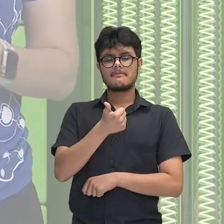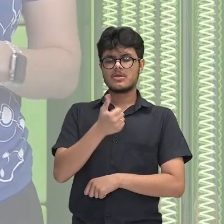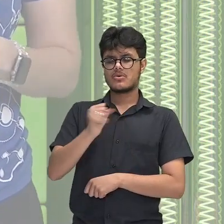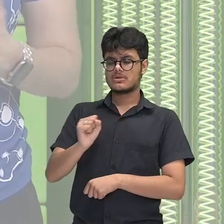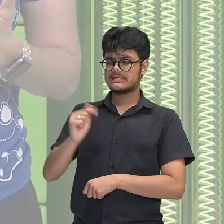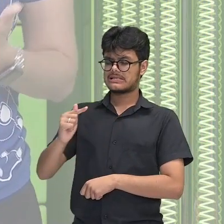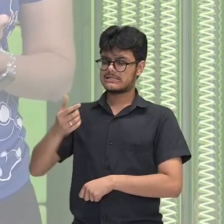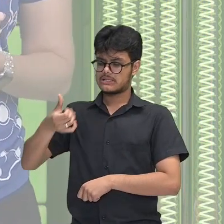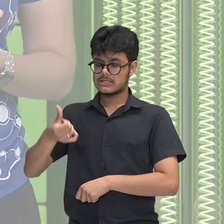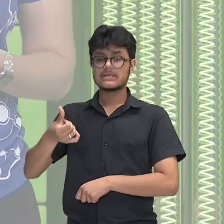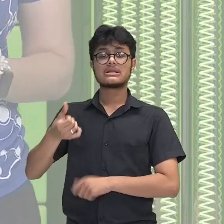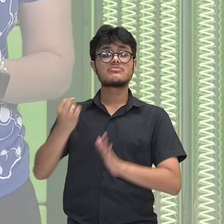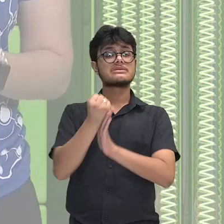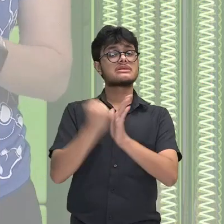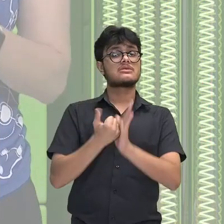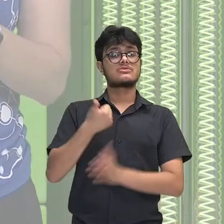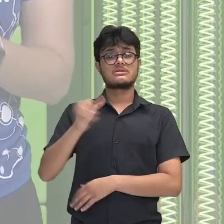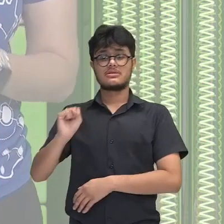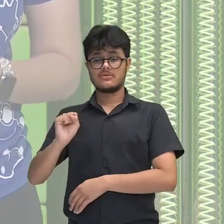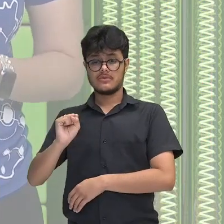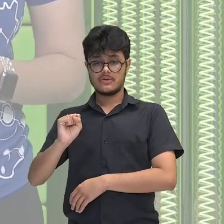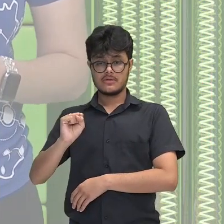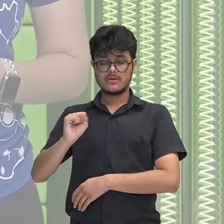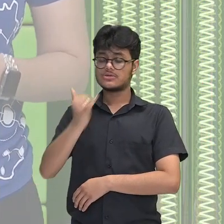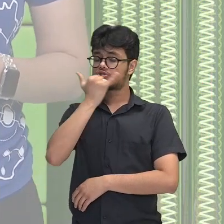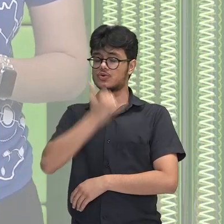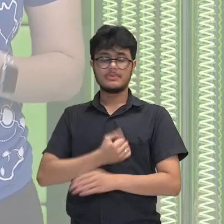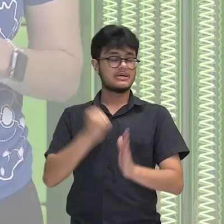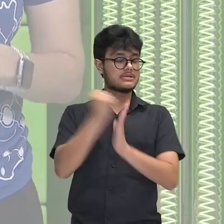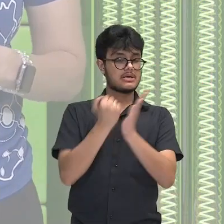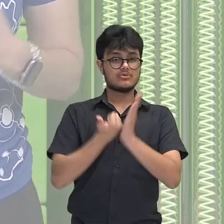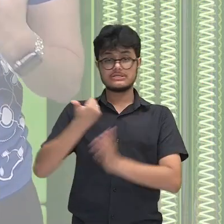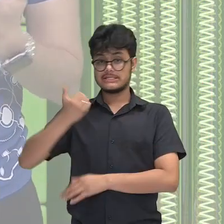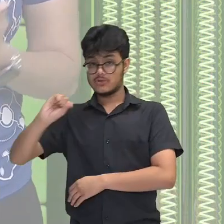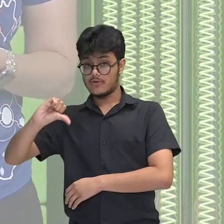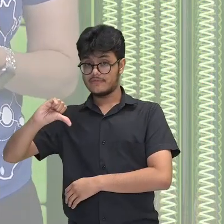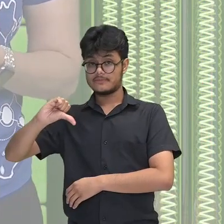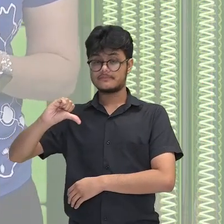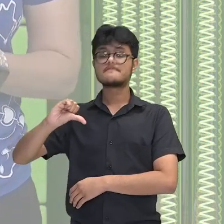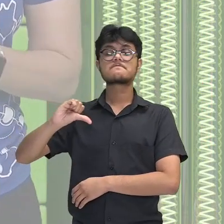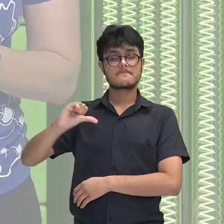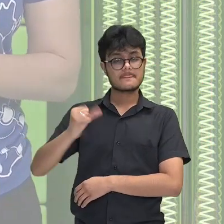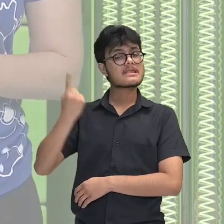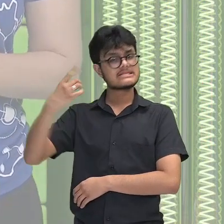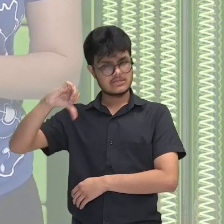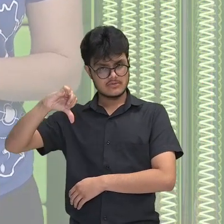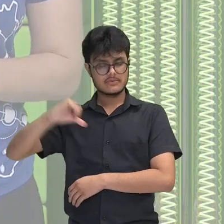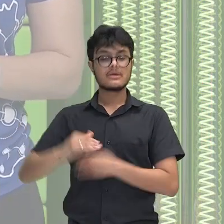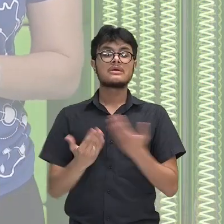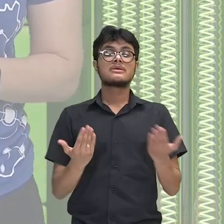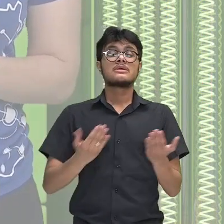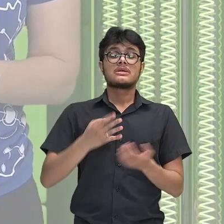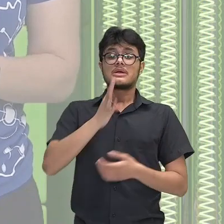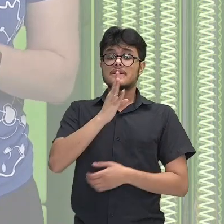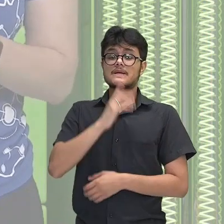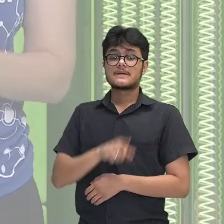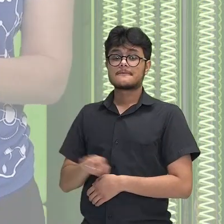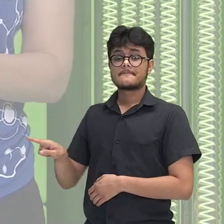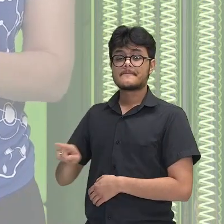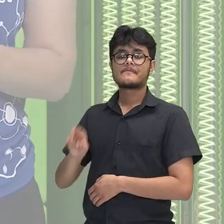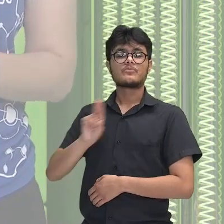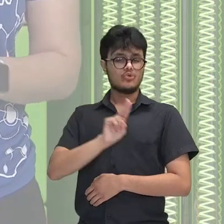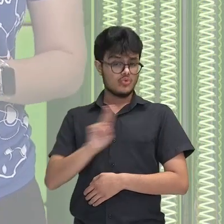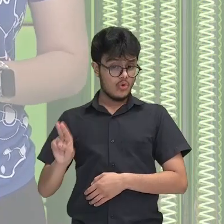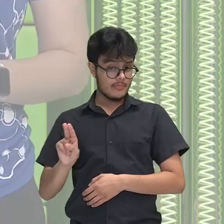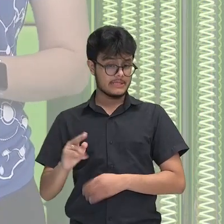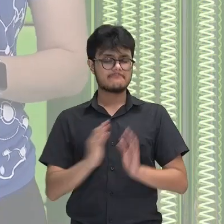1876, no século XIX, e esse ciclo teórico que ele desenvolveu ficou conhecido como ciclo de